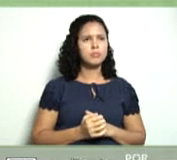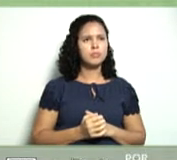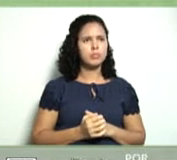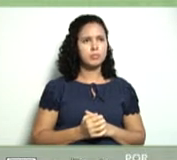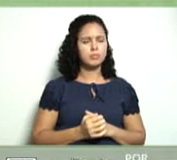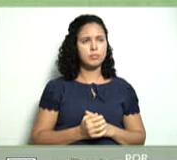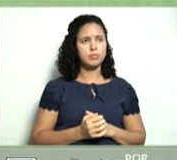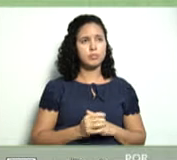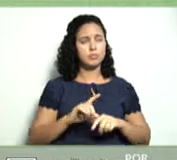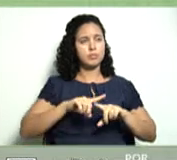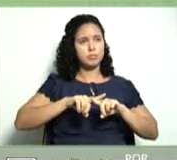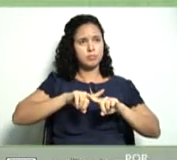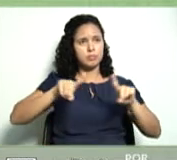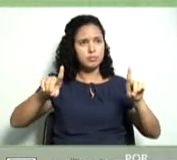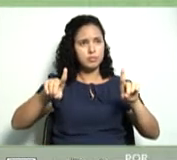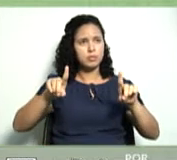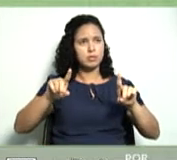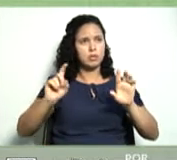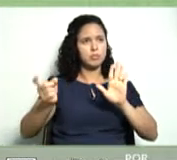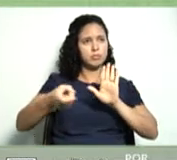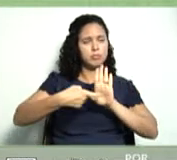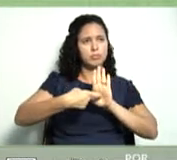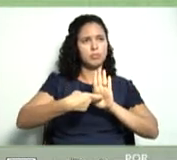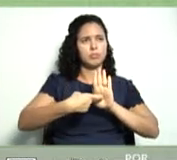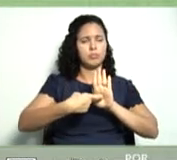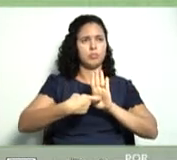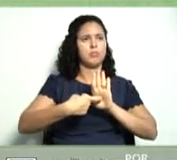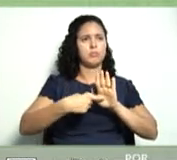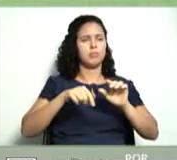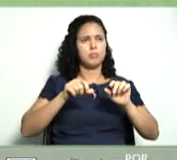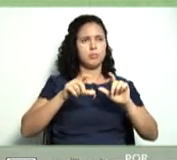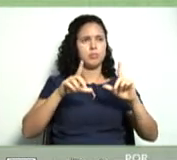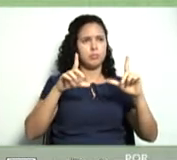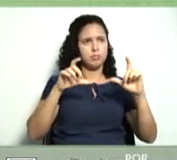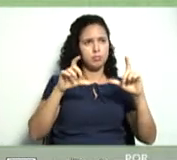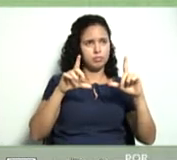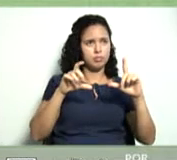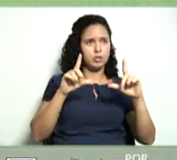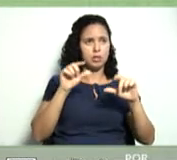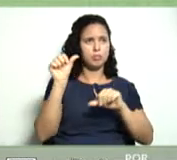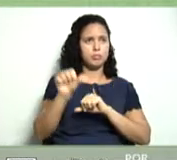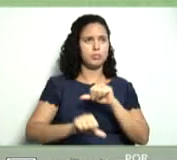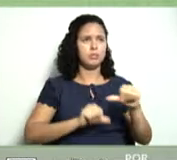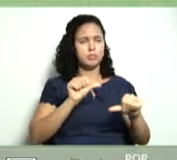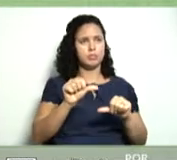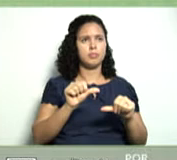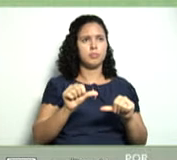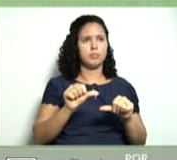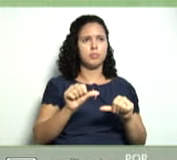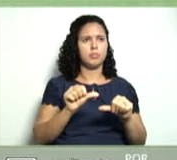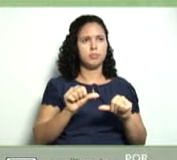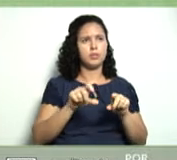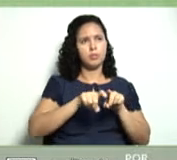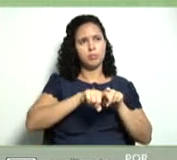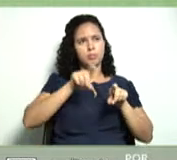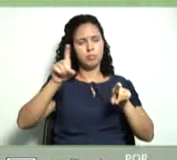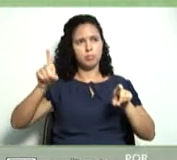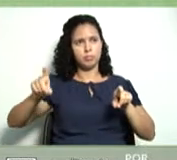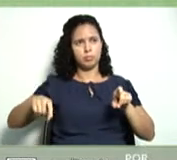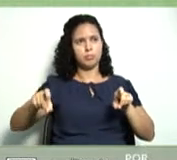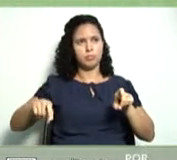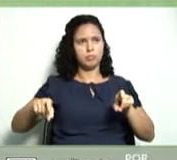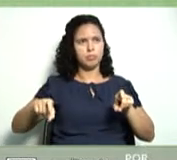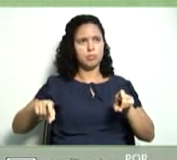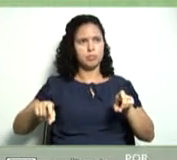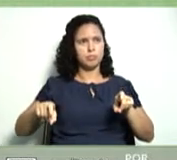porém quando clico em uma imagem hoje vocês vão observar que ela muda por exemplo o clico fora você só observando